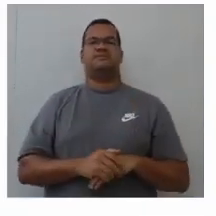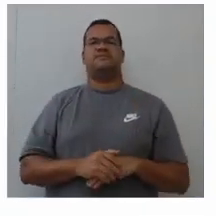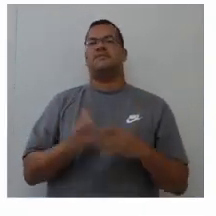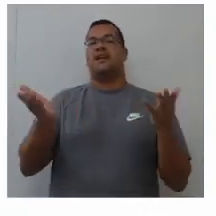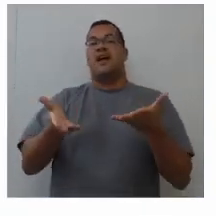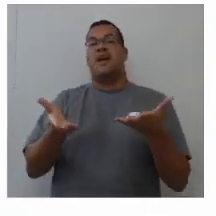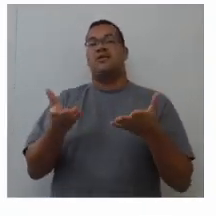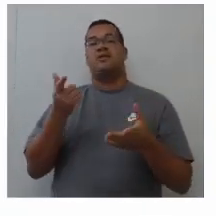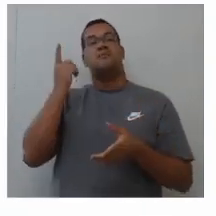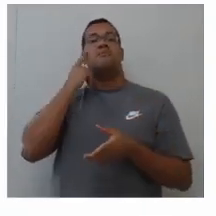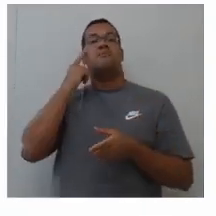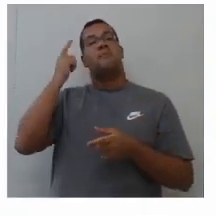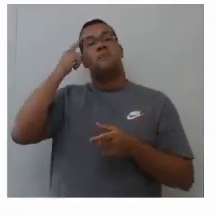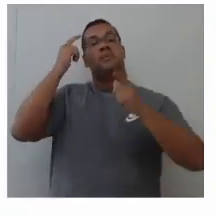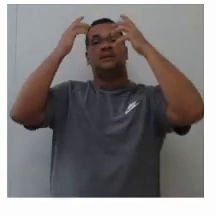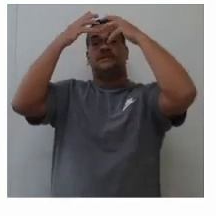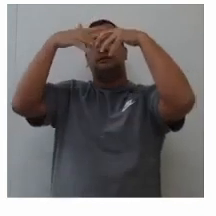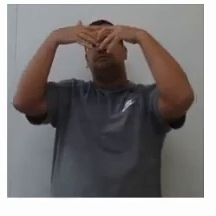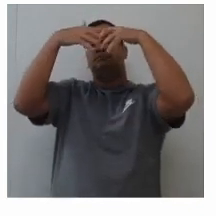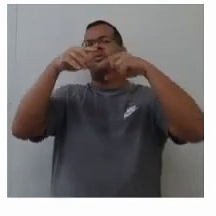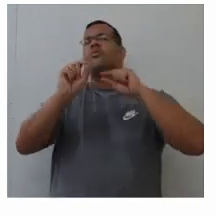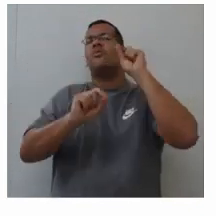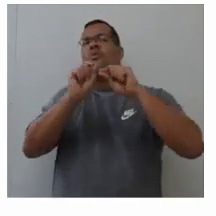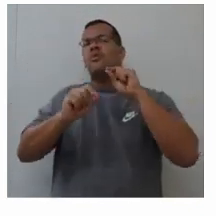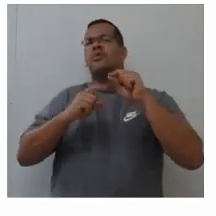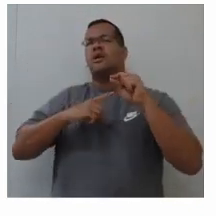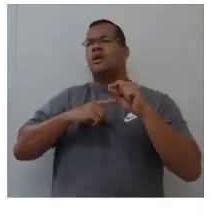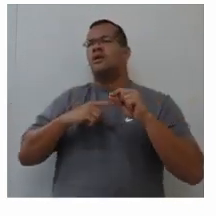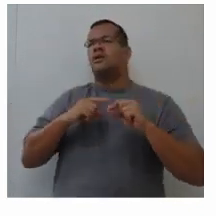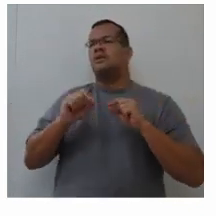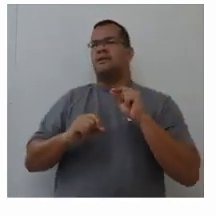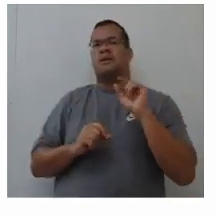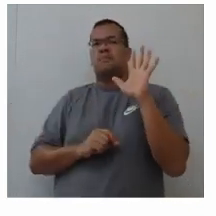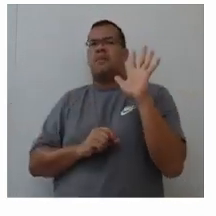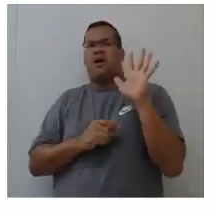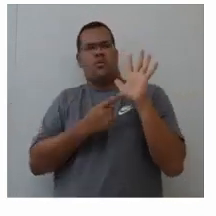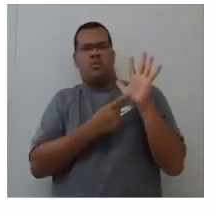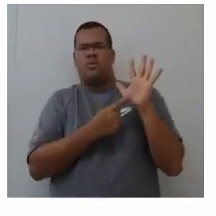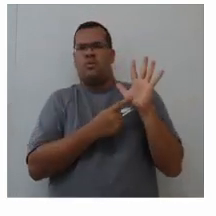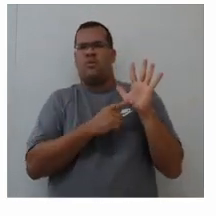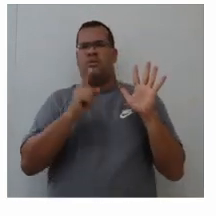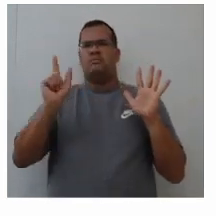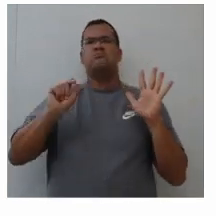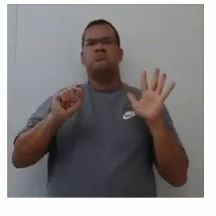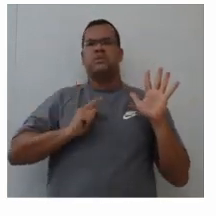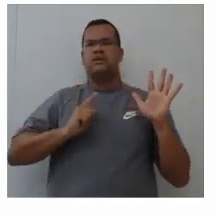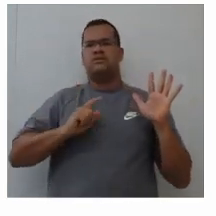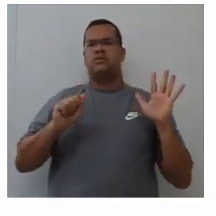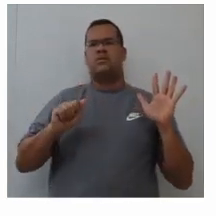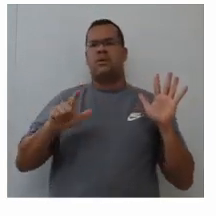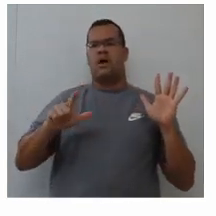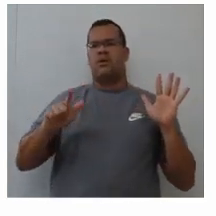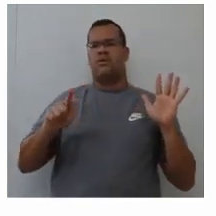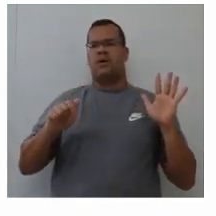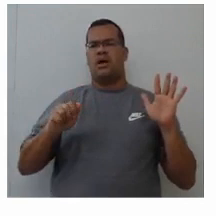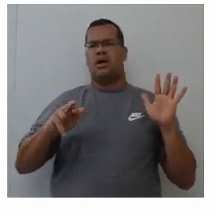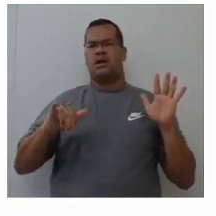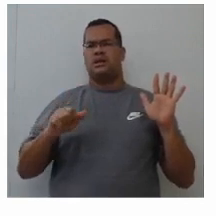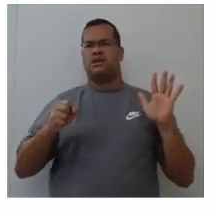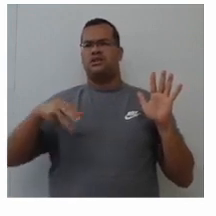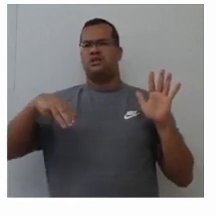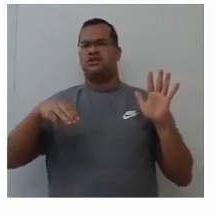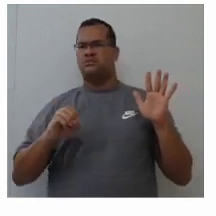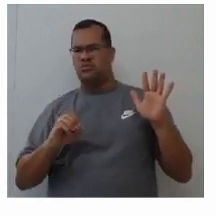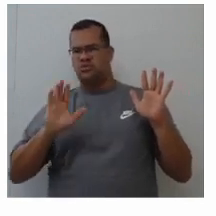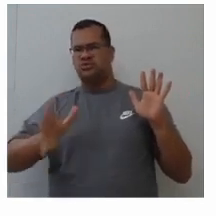eu quero que você pense aí. O que é que essa mão aí, professor, tem a ver com algarismo? Você está falando de número, algarismo. Eu